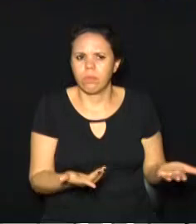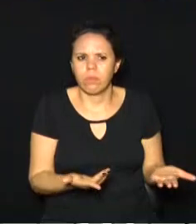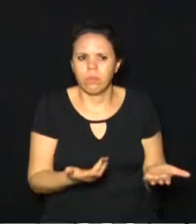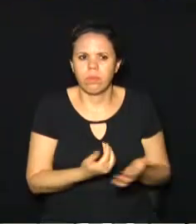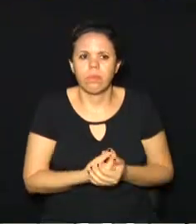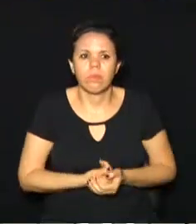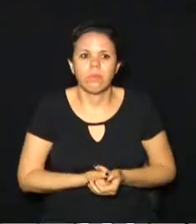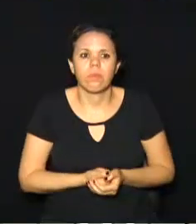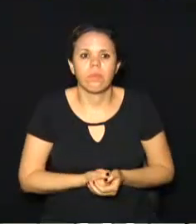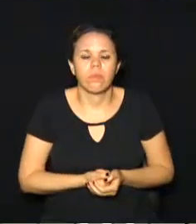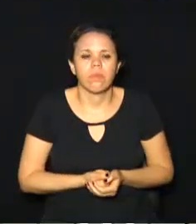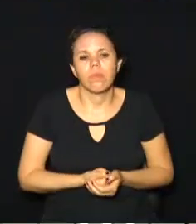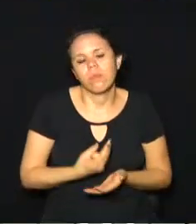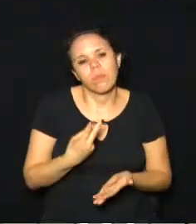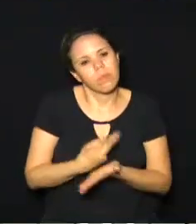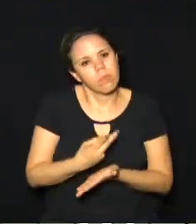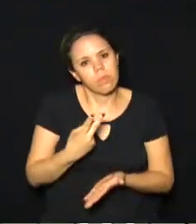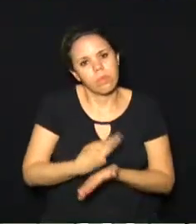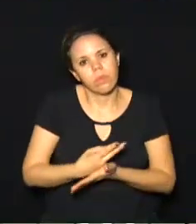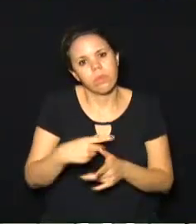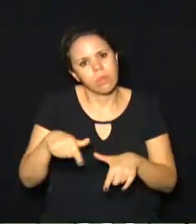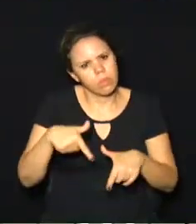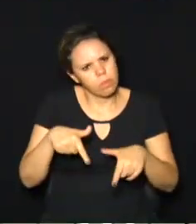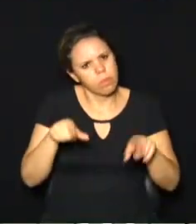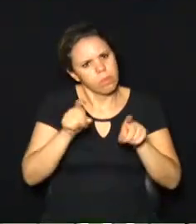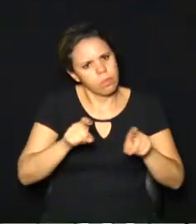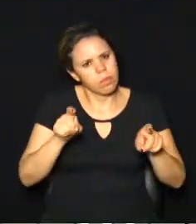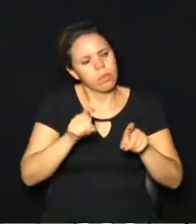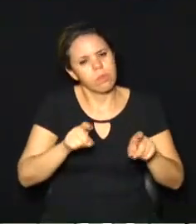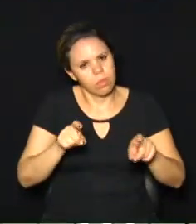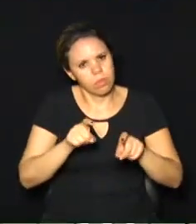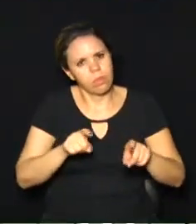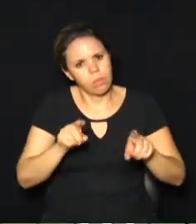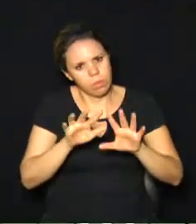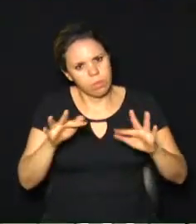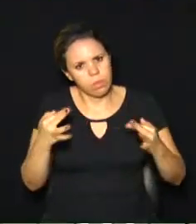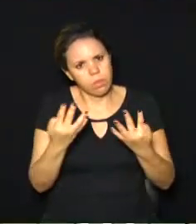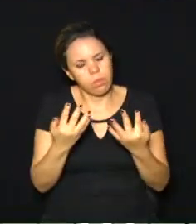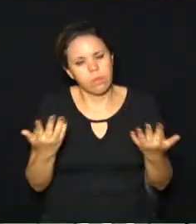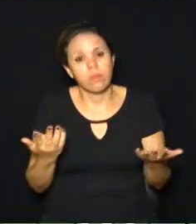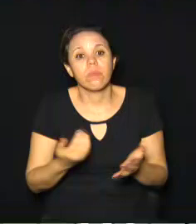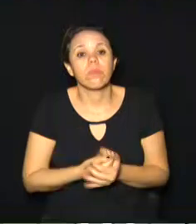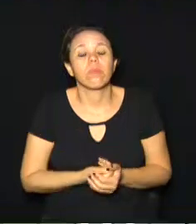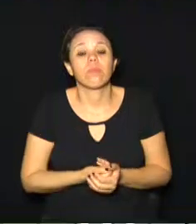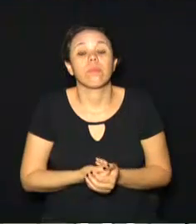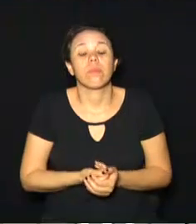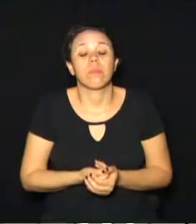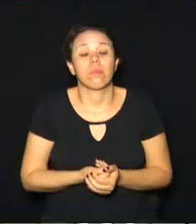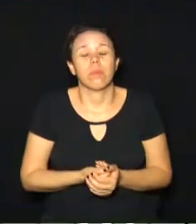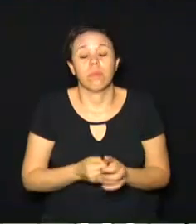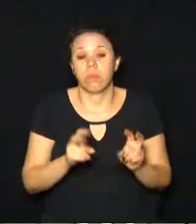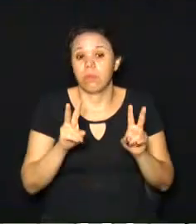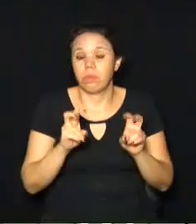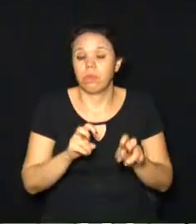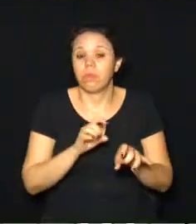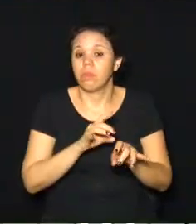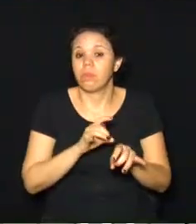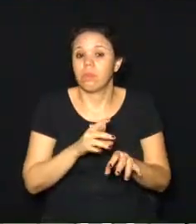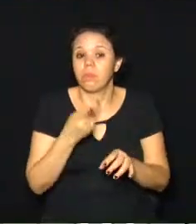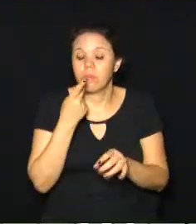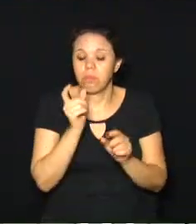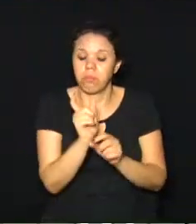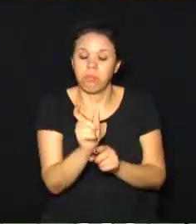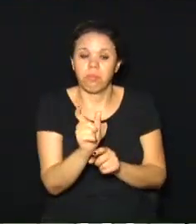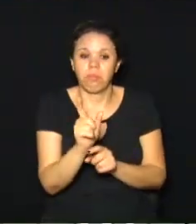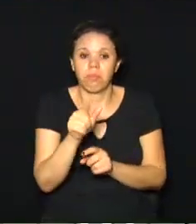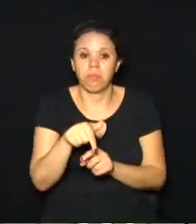afastamento, mesmo eles estando trabalhando, com vínculo com as famílias, tudo, mas o termo técnico utilizado lá é